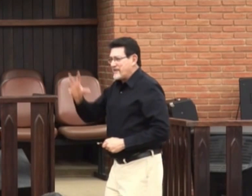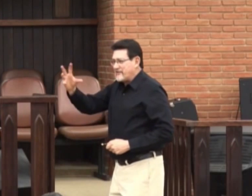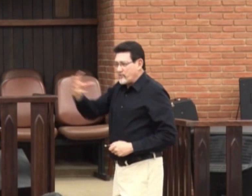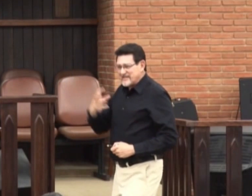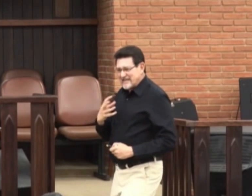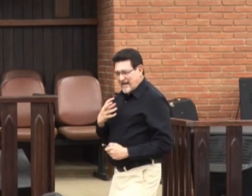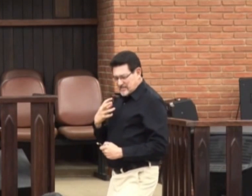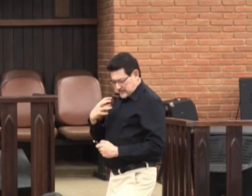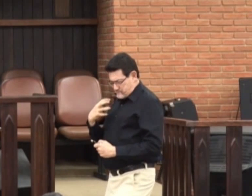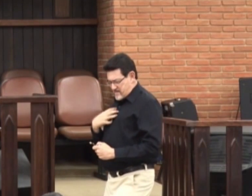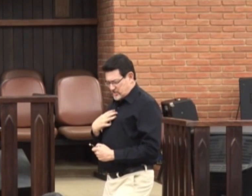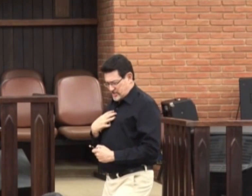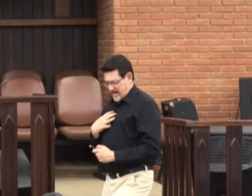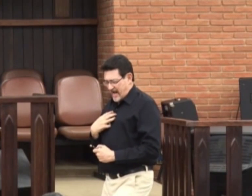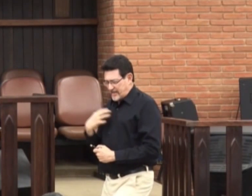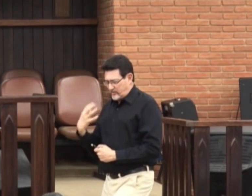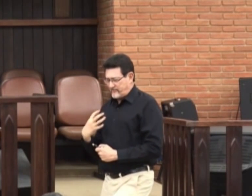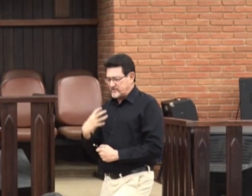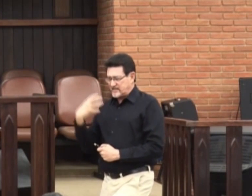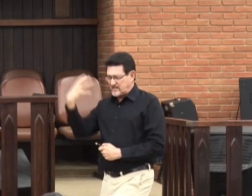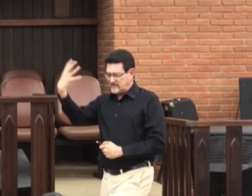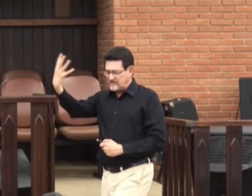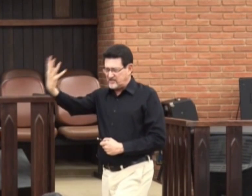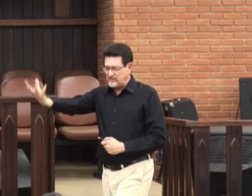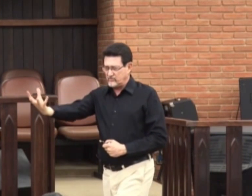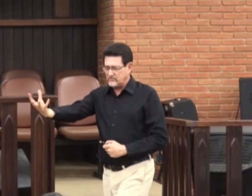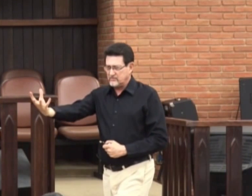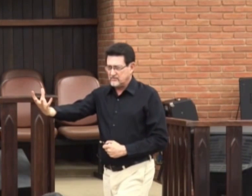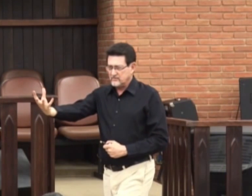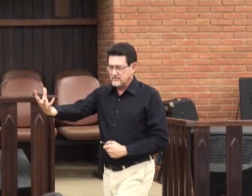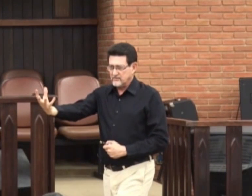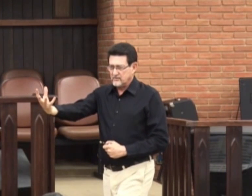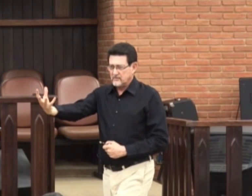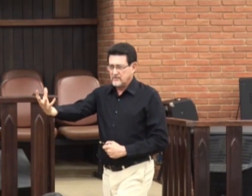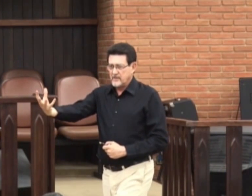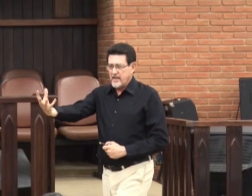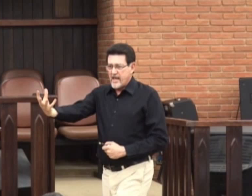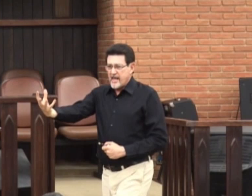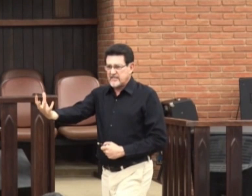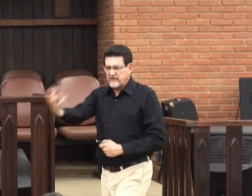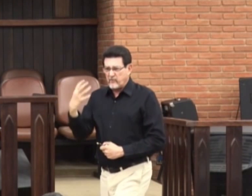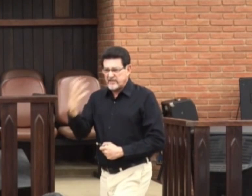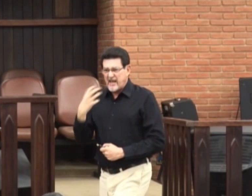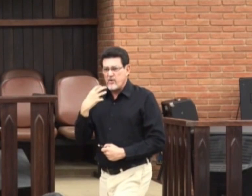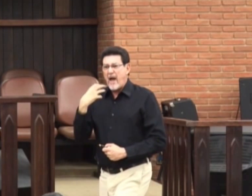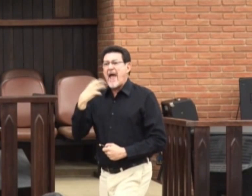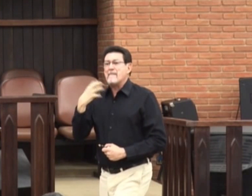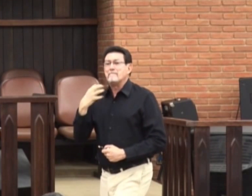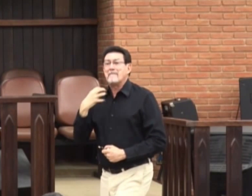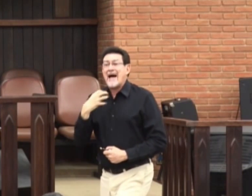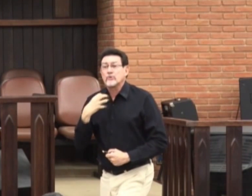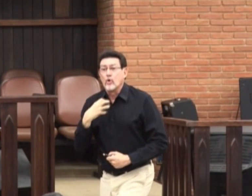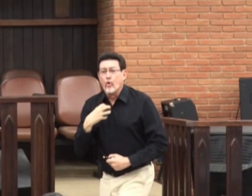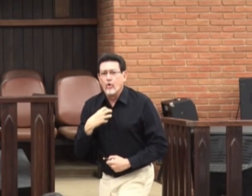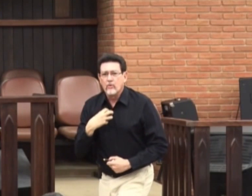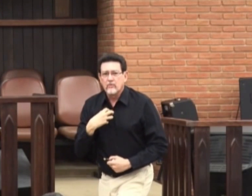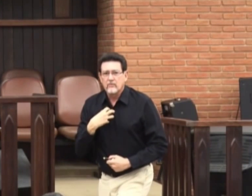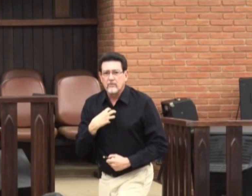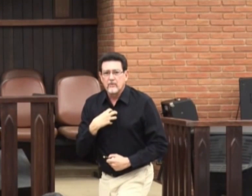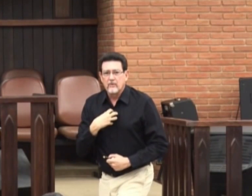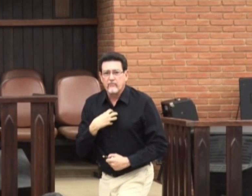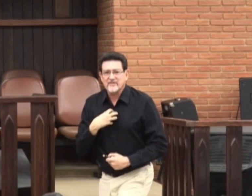Você sabe que você transmite aquilo que você está sentindo. E se você não é